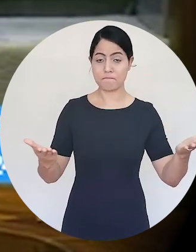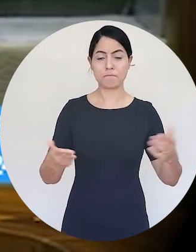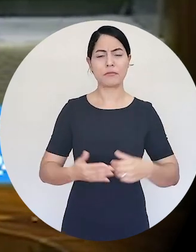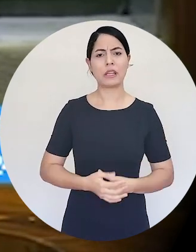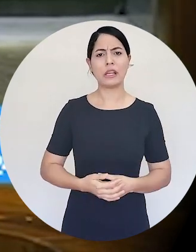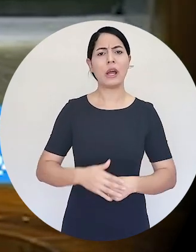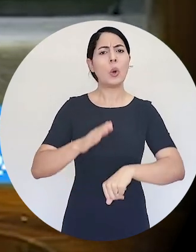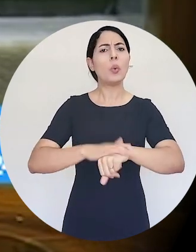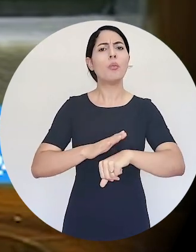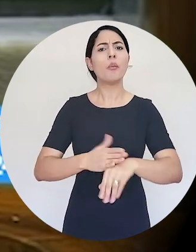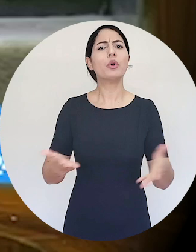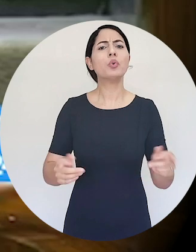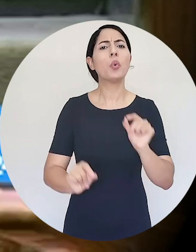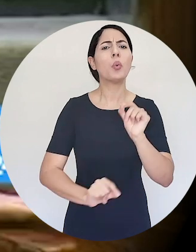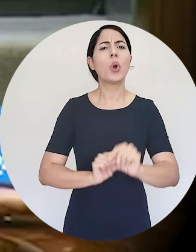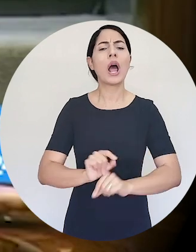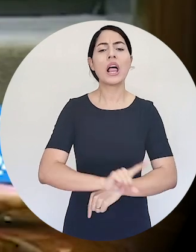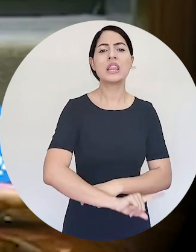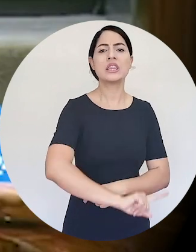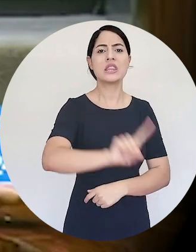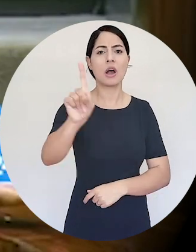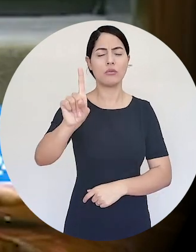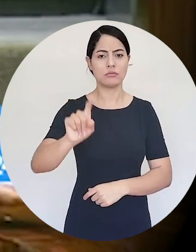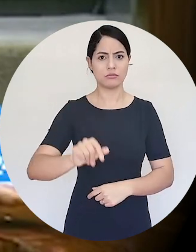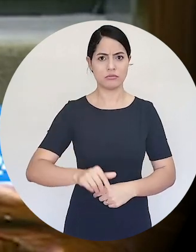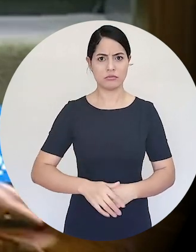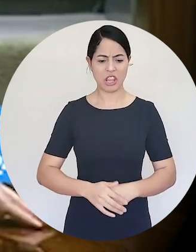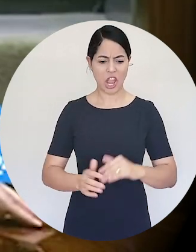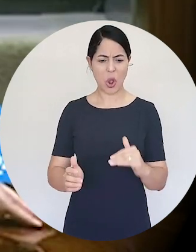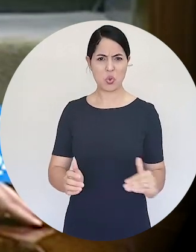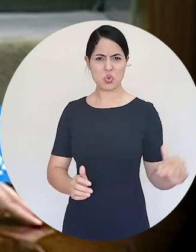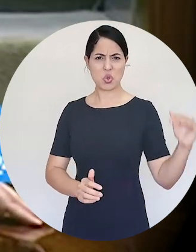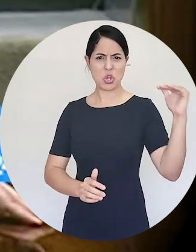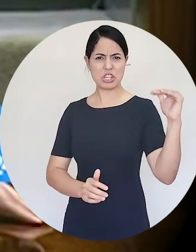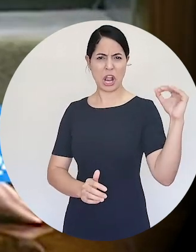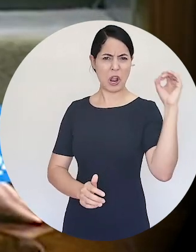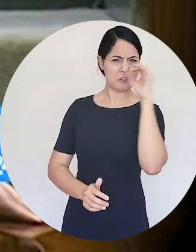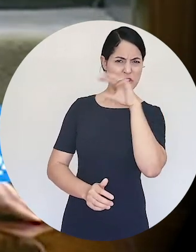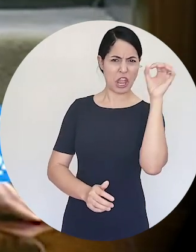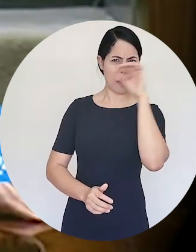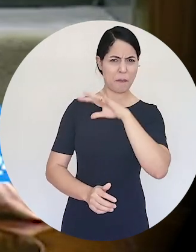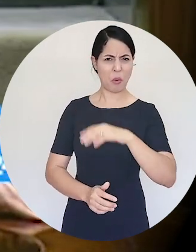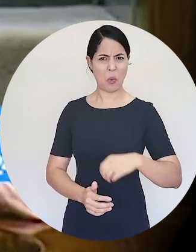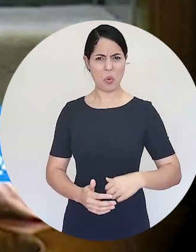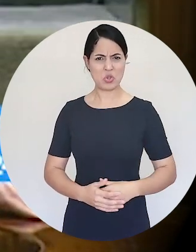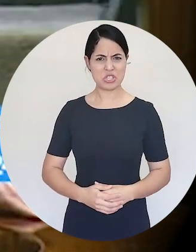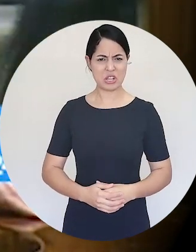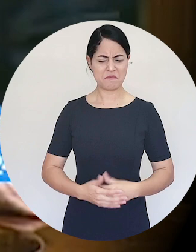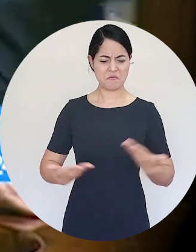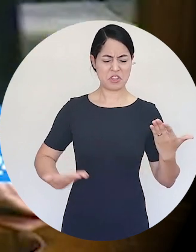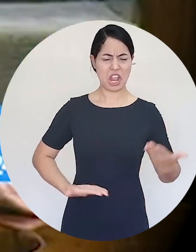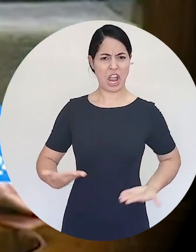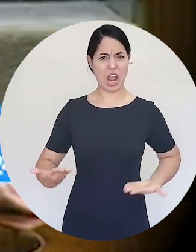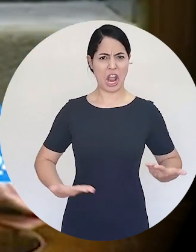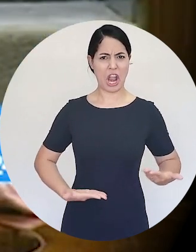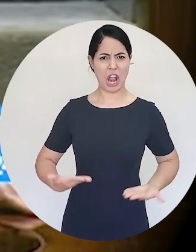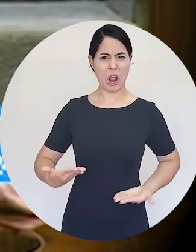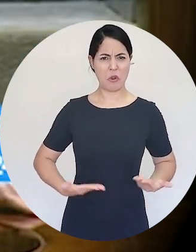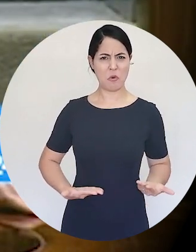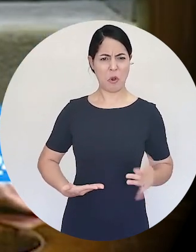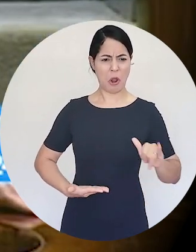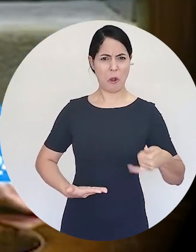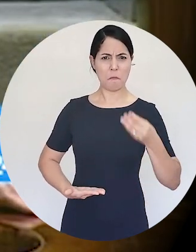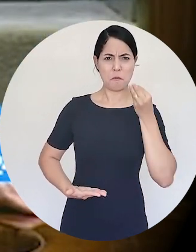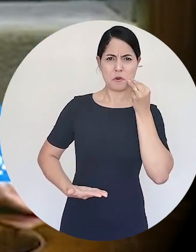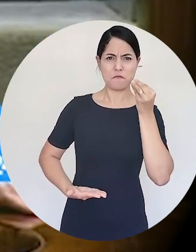o momento de dizer não às autoridades que abusam do cargo para